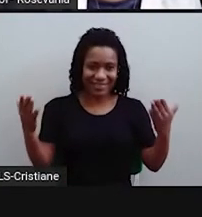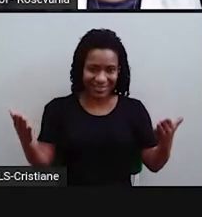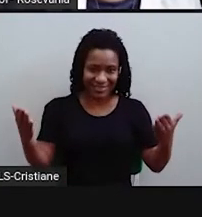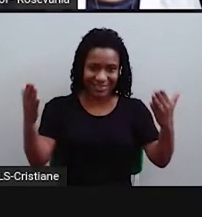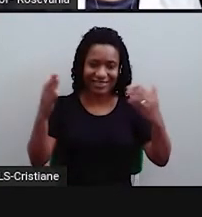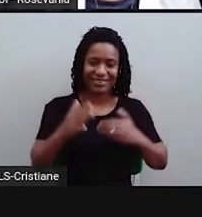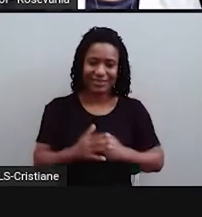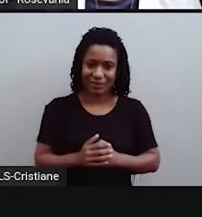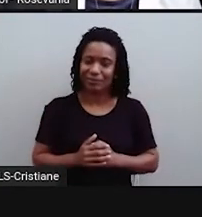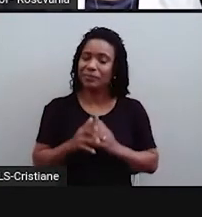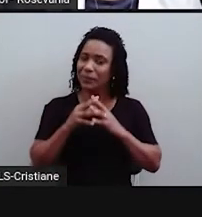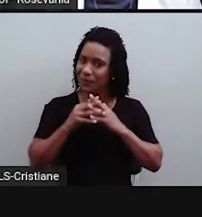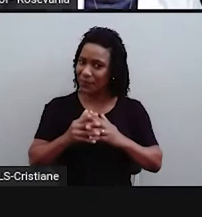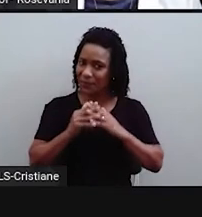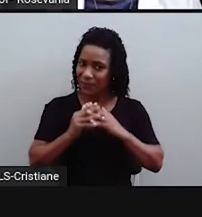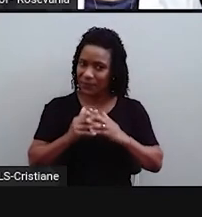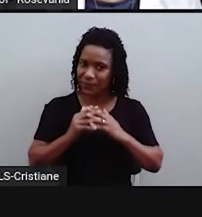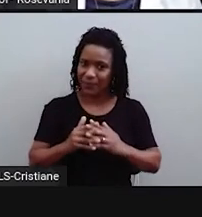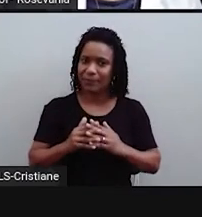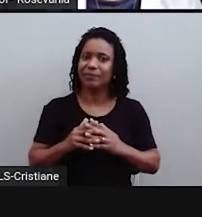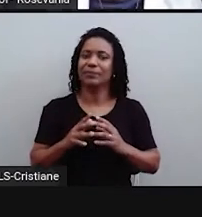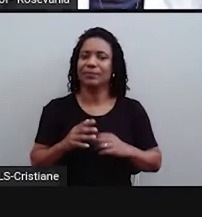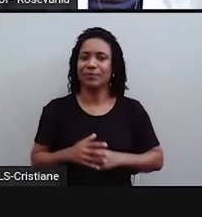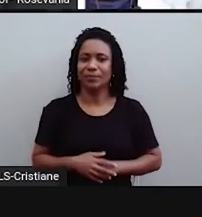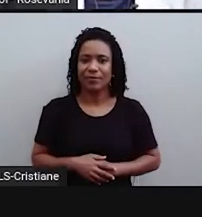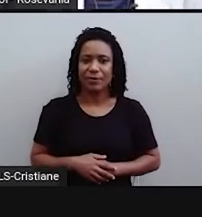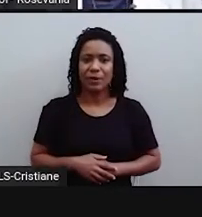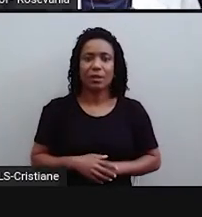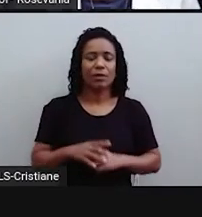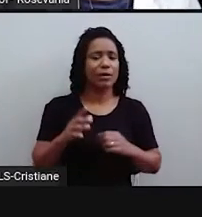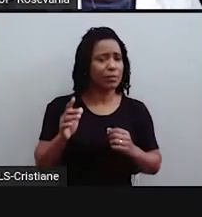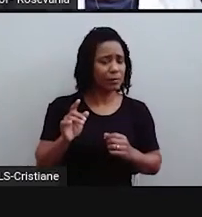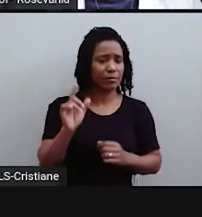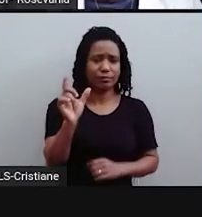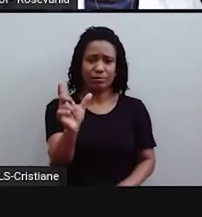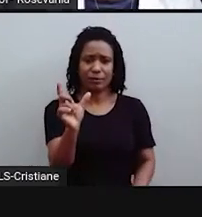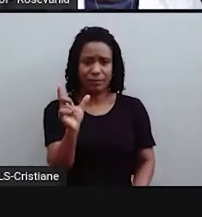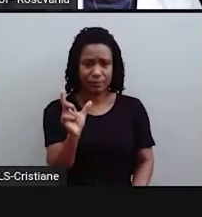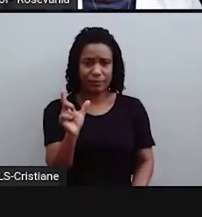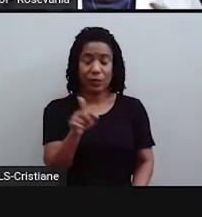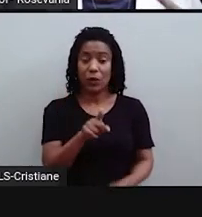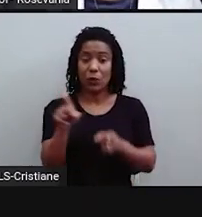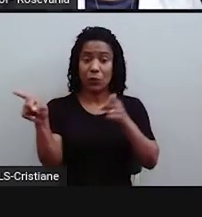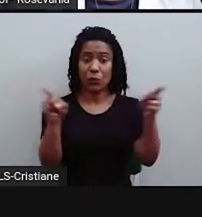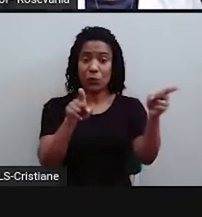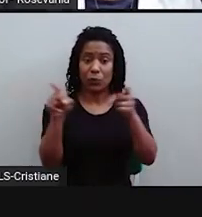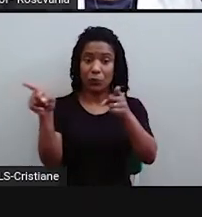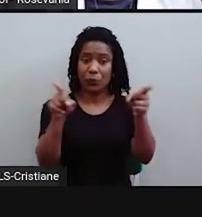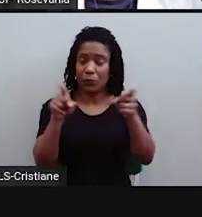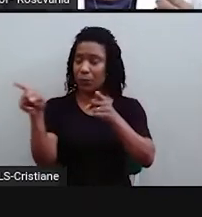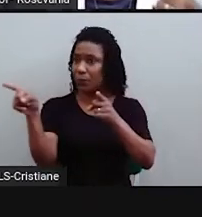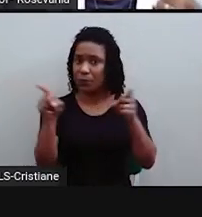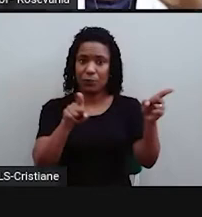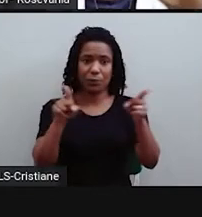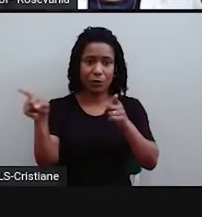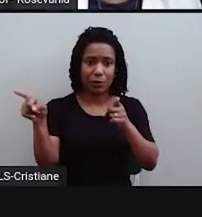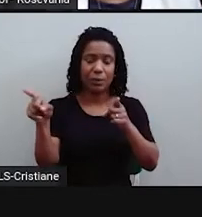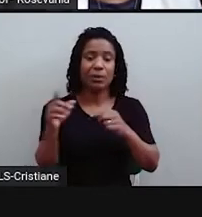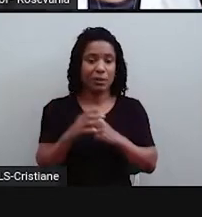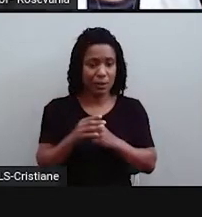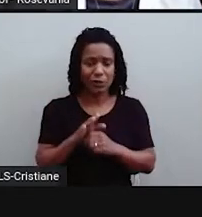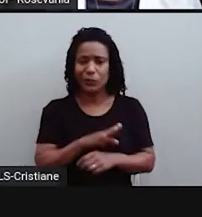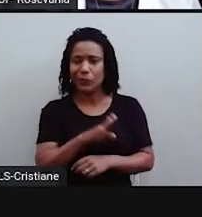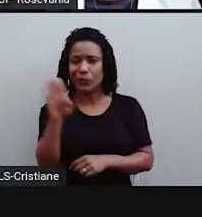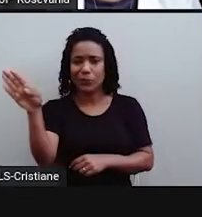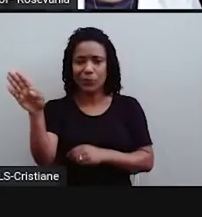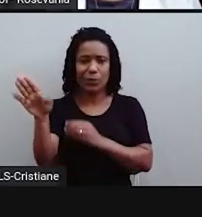sempre dizendo, né? Então, o termo orientação é utilizado com o significado de determinar uma direção.